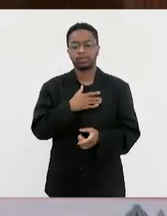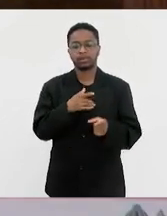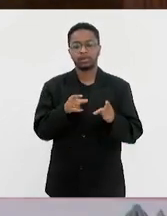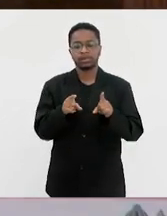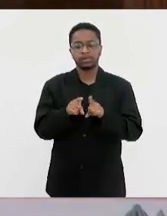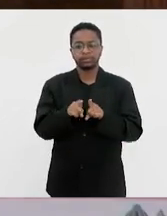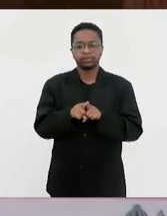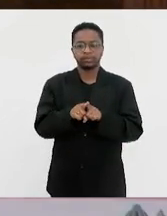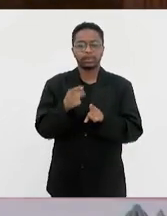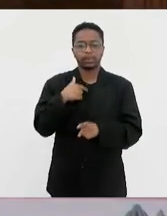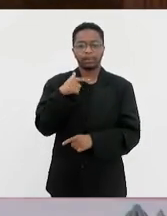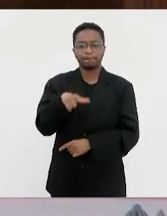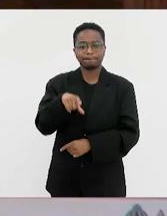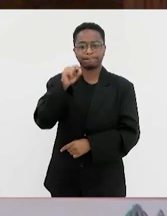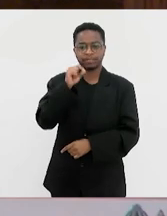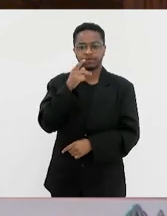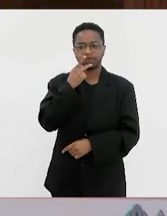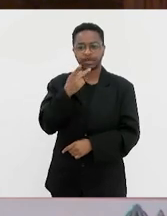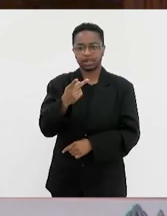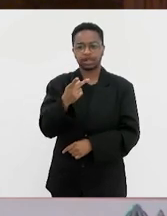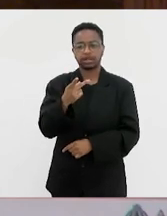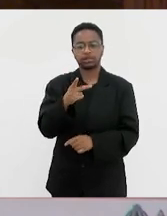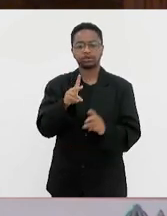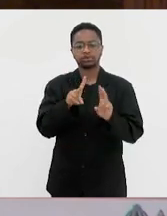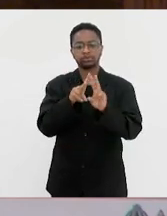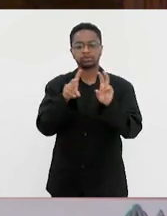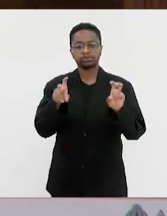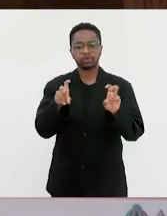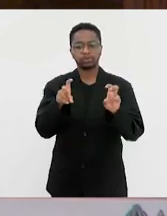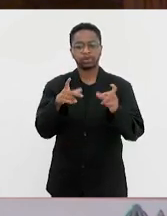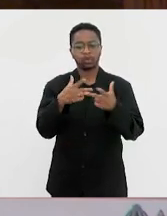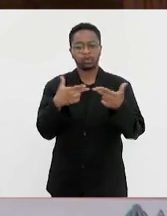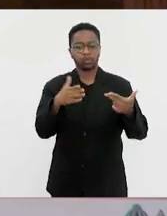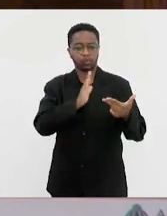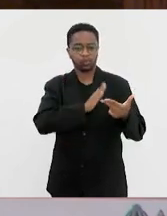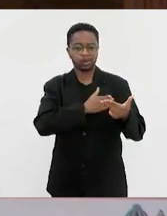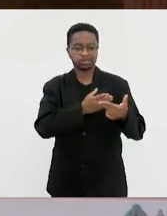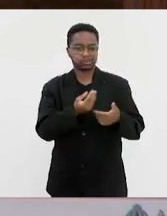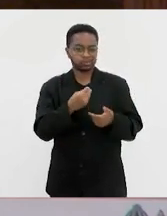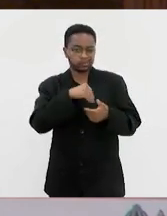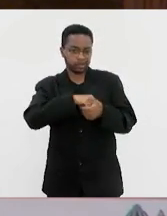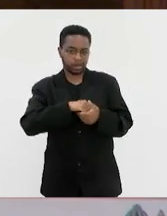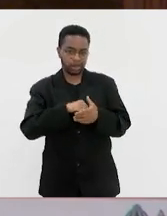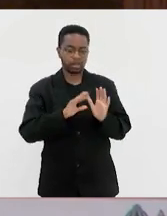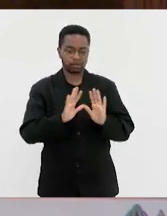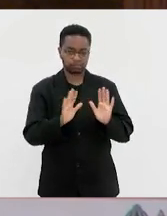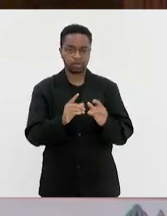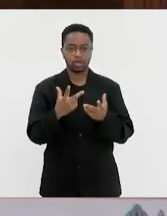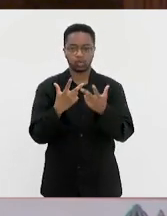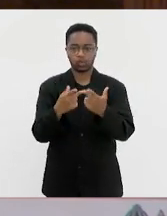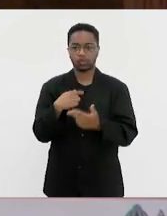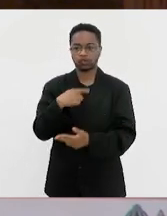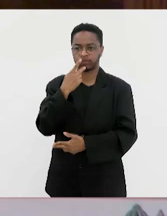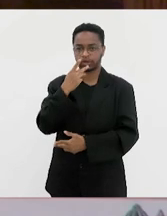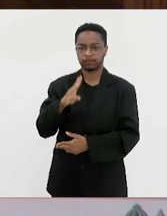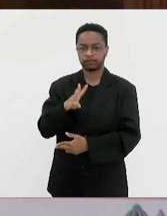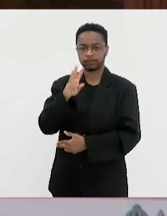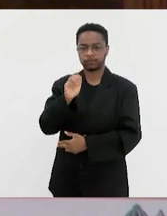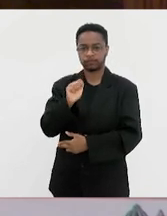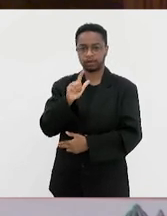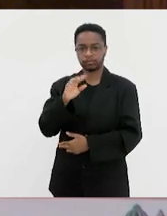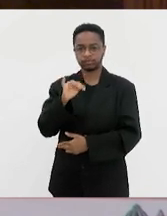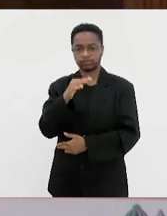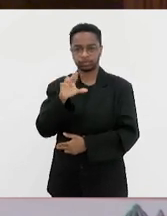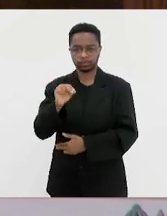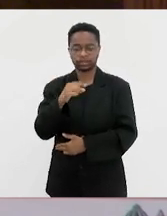Eu prefiro tratar das coisas do coração muito mais internamente, assim como eu falei com o Valtinho, quando teve a foto do Valtinho na sala, como